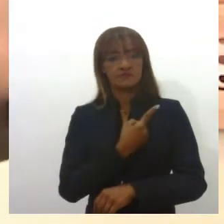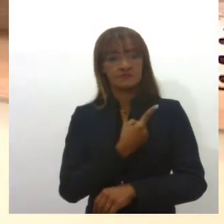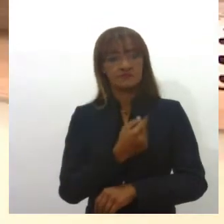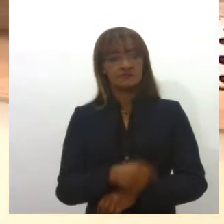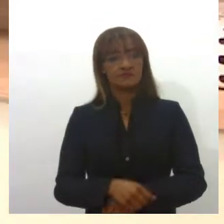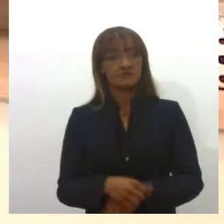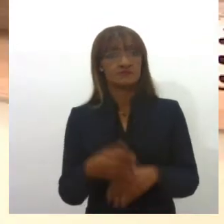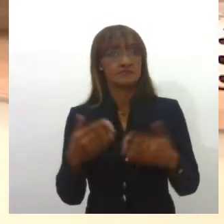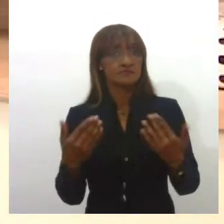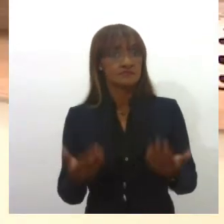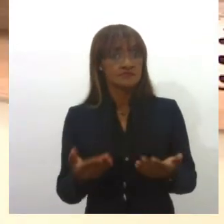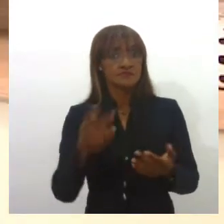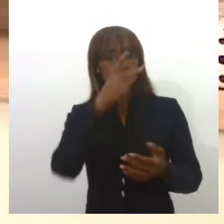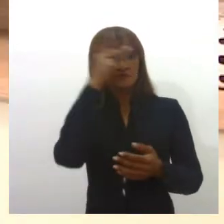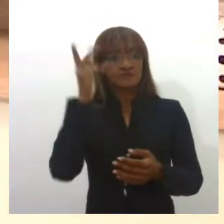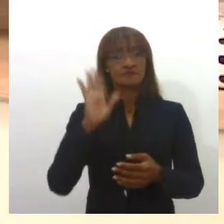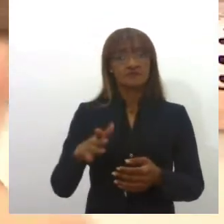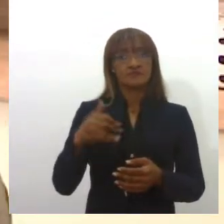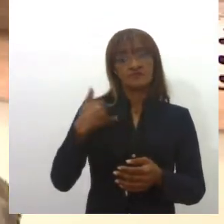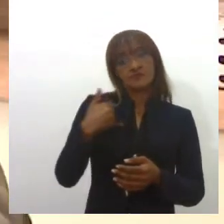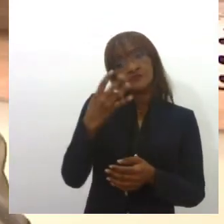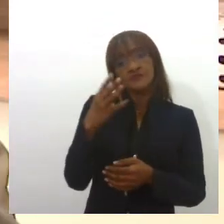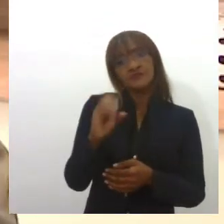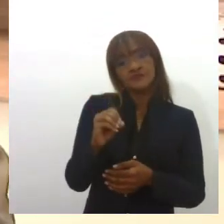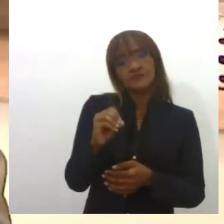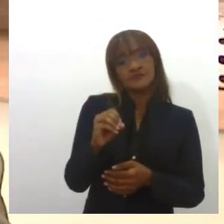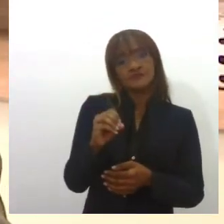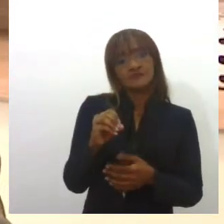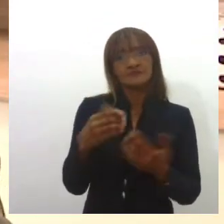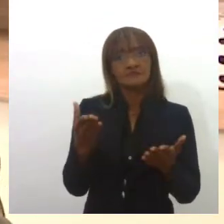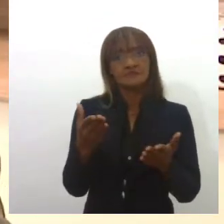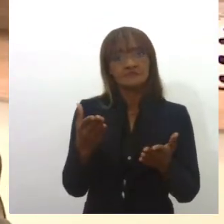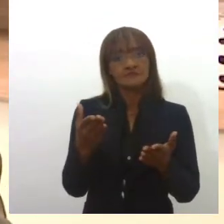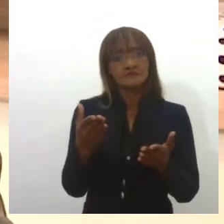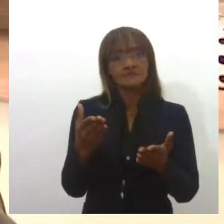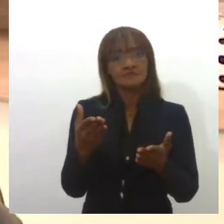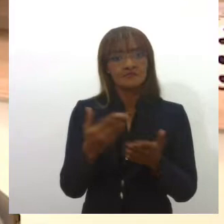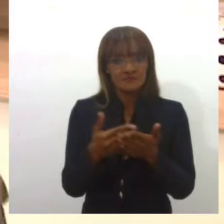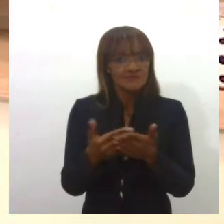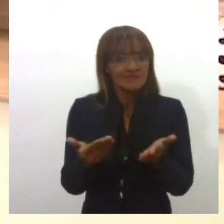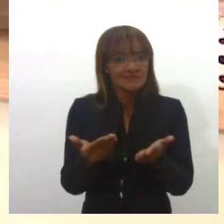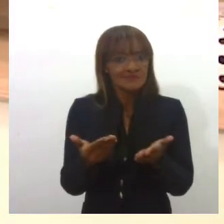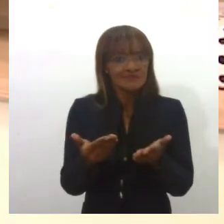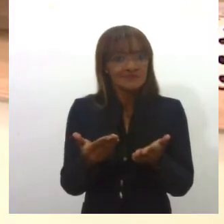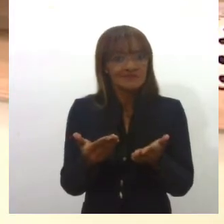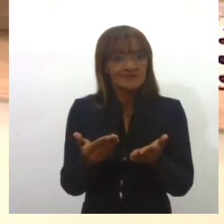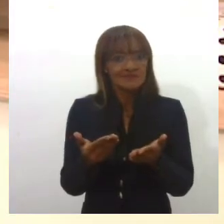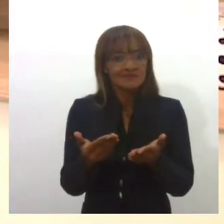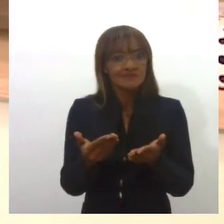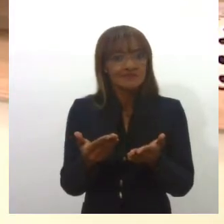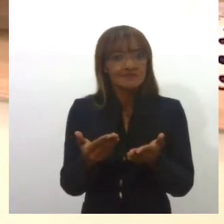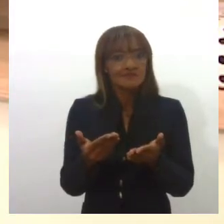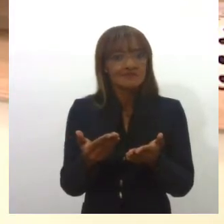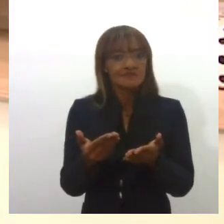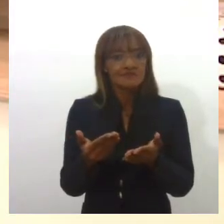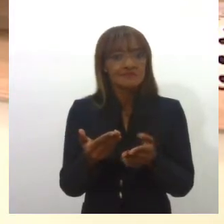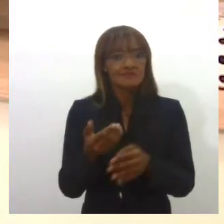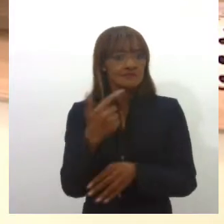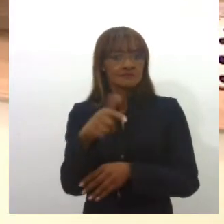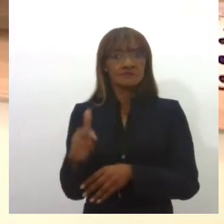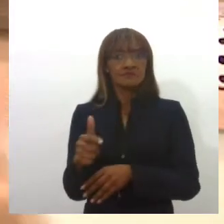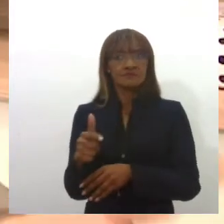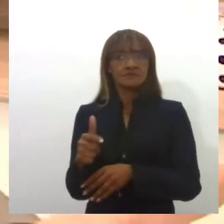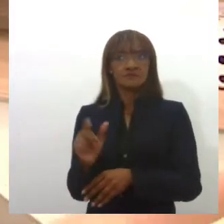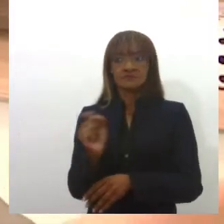A pessoa tem 40 anos de idade e tem carteira de estudante, que não deveria ter, porque ela não está